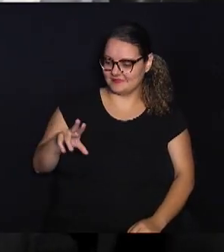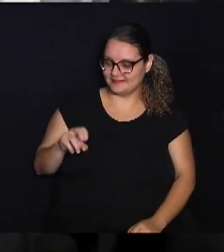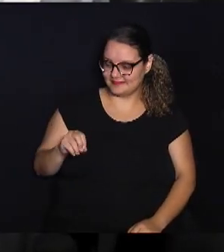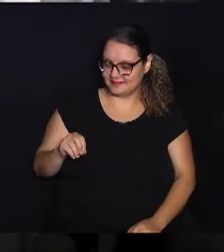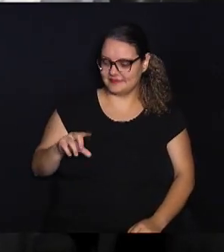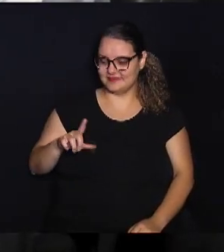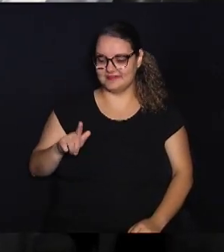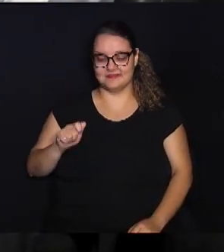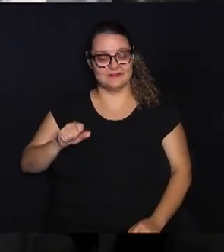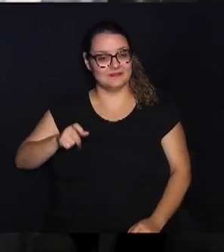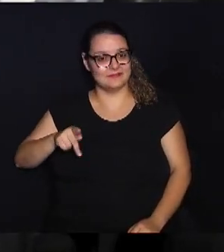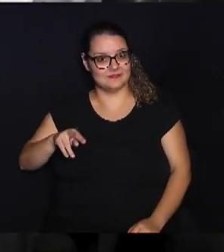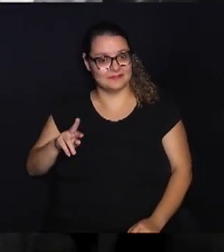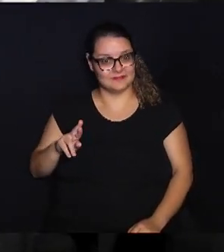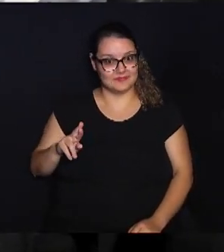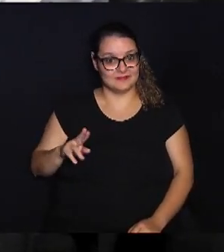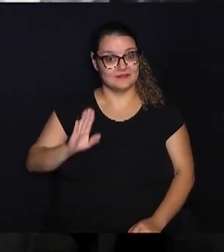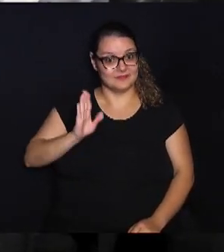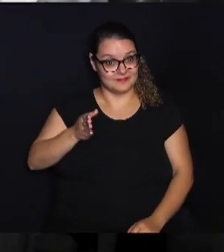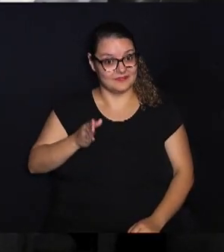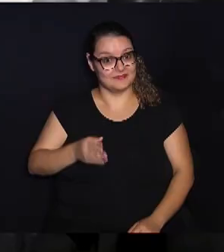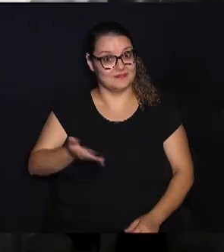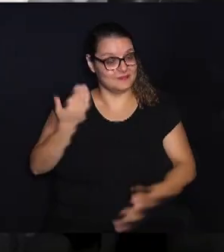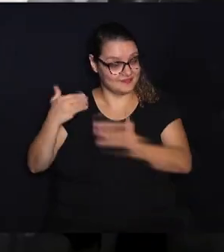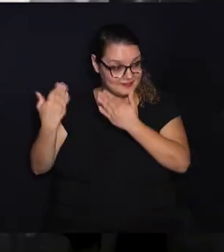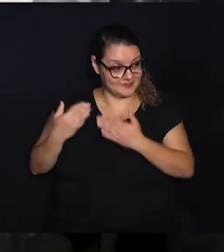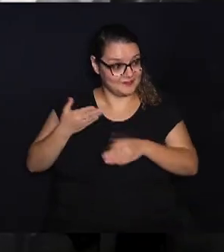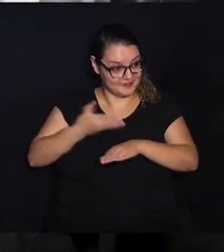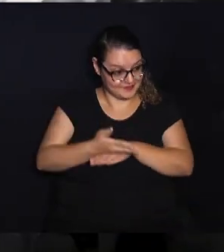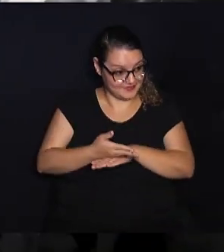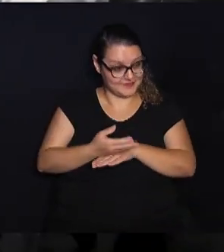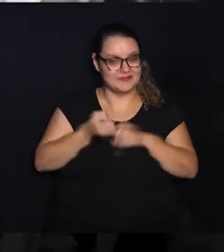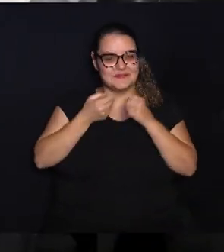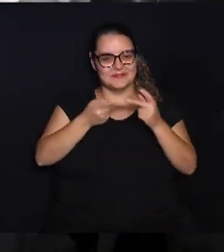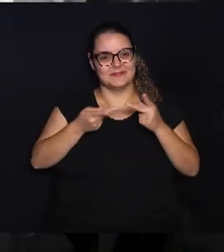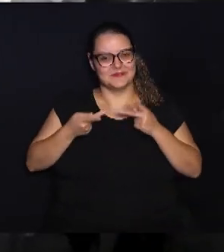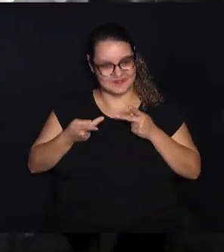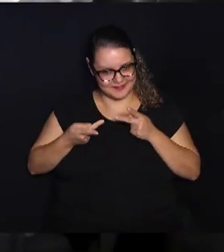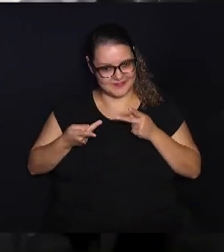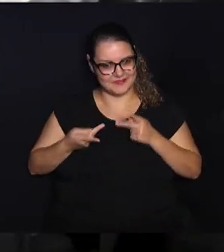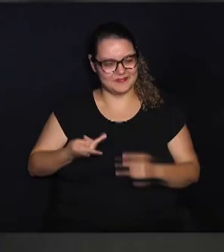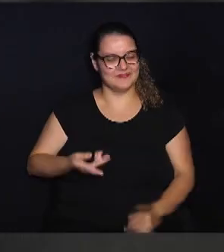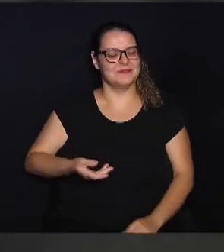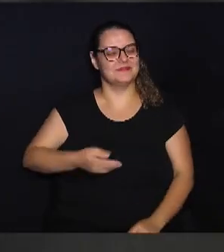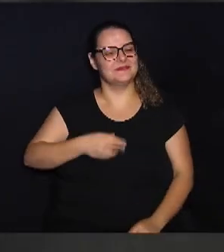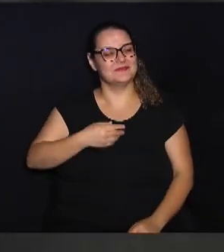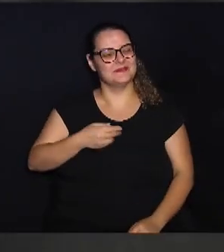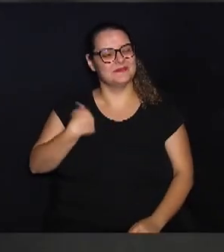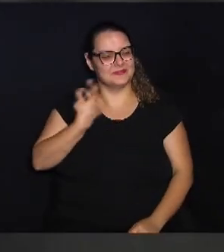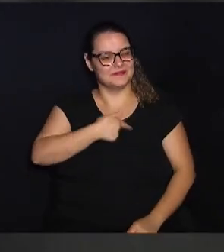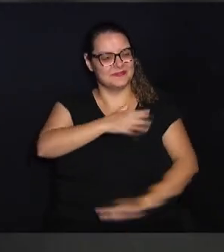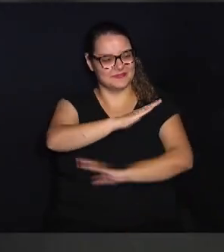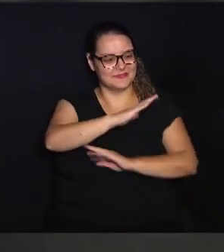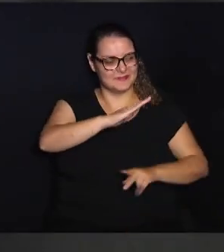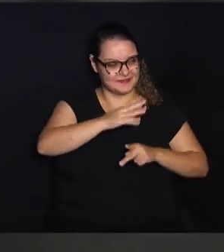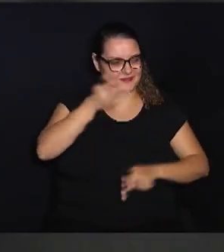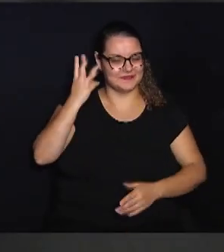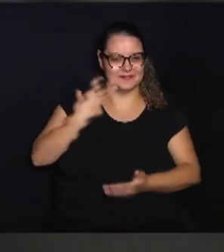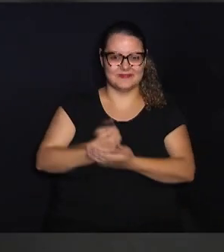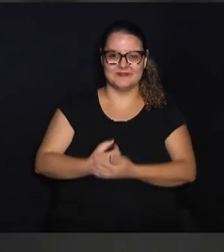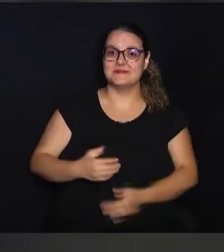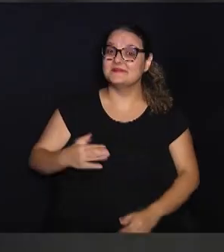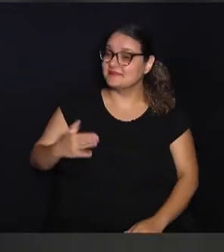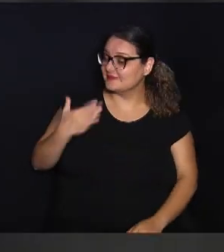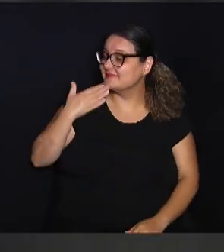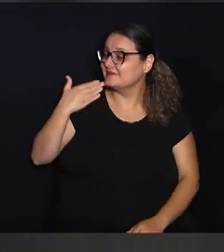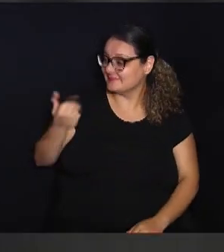participou aqui uma vez, certo, vereador? Seja bem-vindo ao nosso podcast. Obrigado, Gabriel. Uma honra estar aqui com você novamente. Melhoras